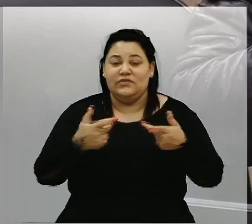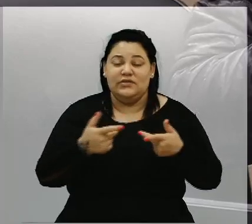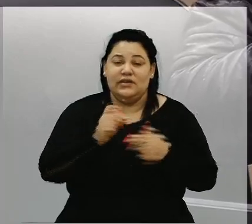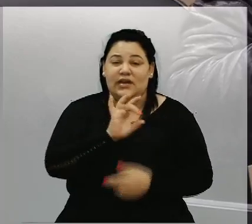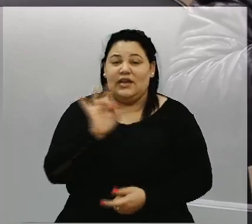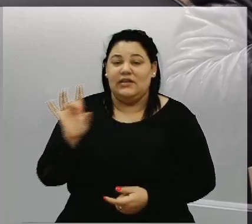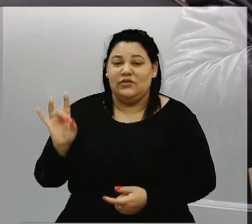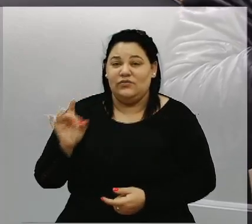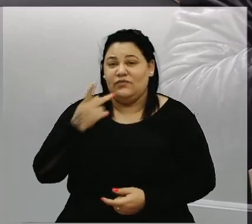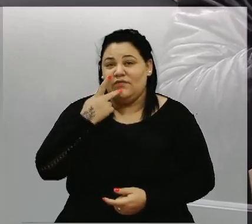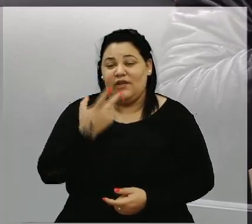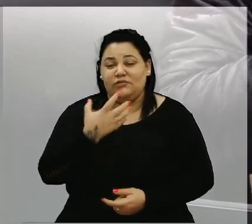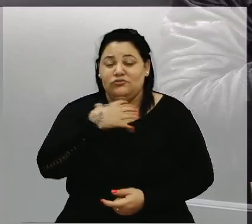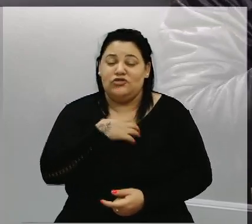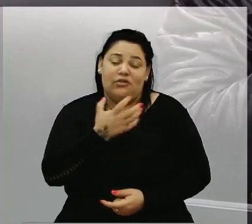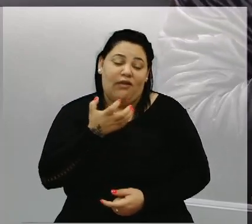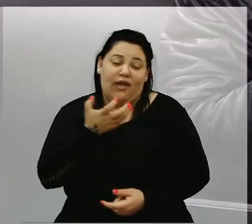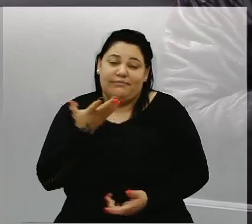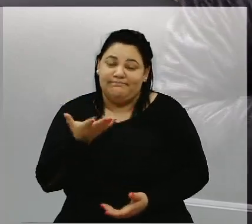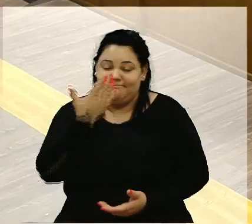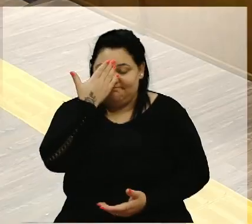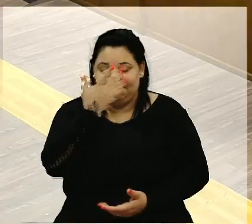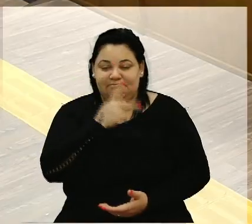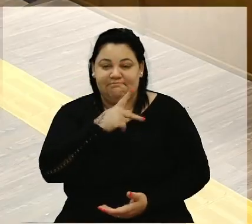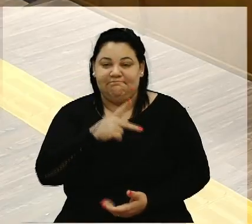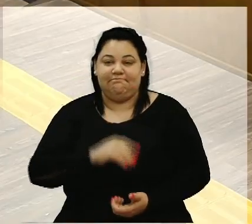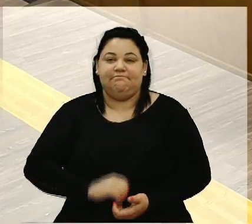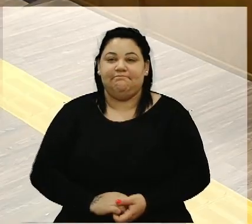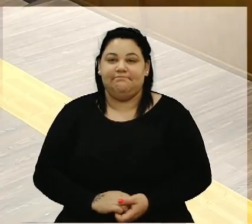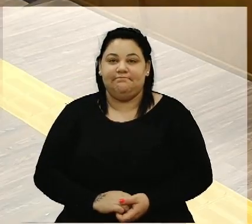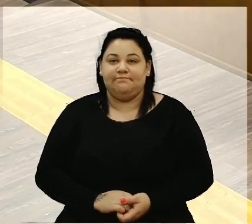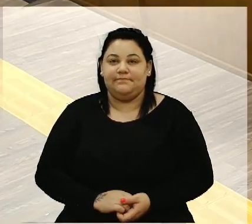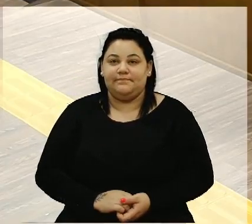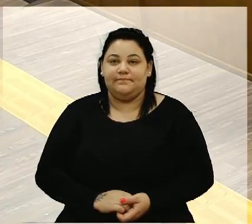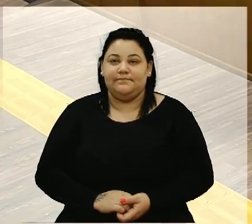pelo caminho. Obrigado, senhora presidente. Obrigada, vereador Felipe.